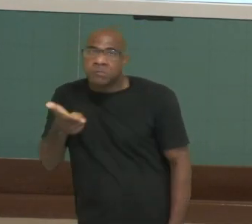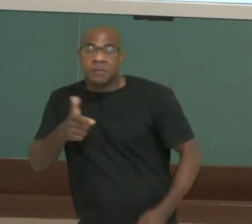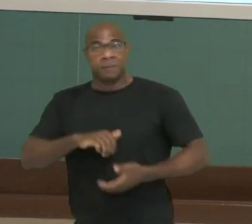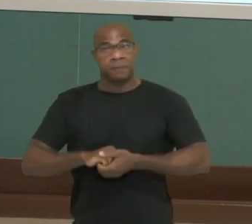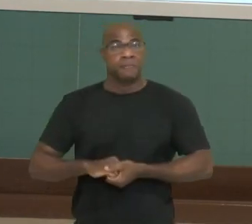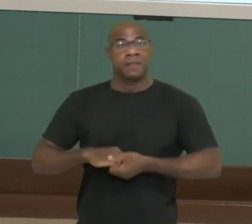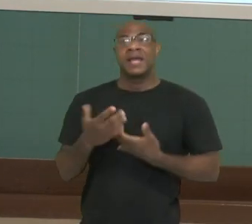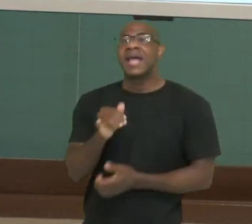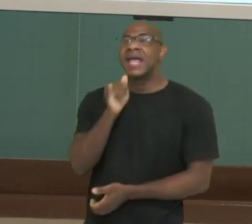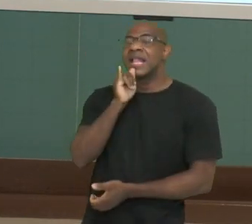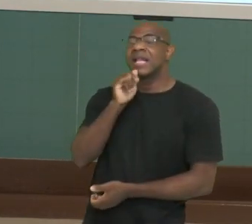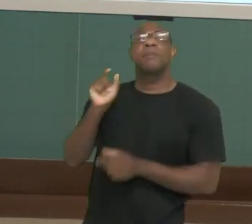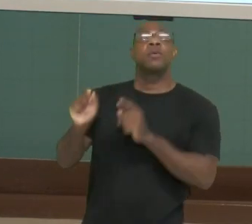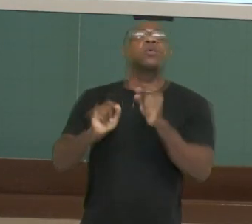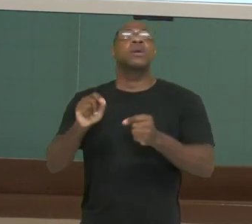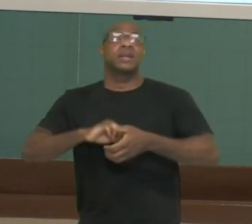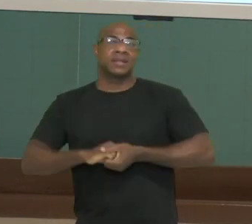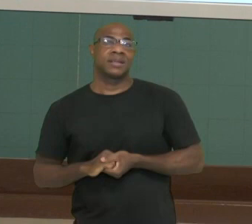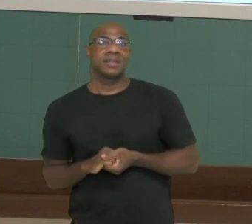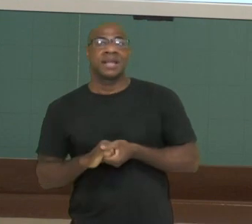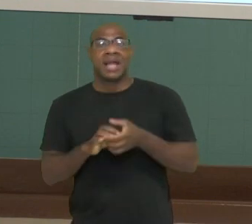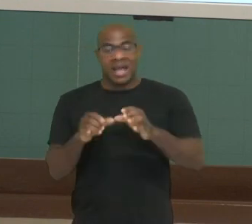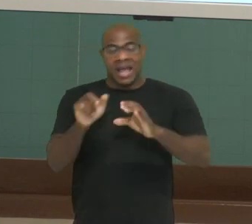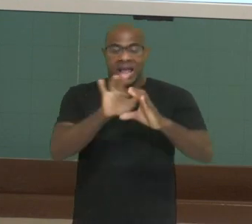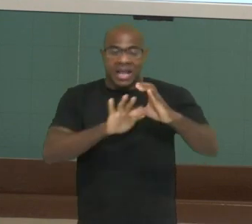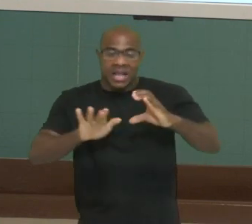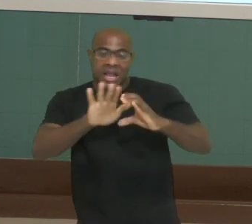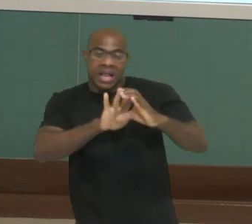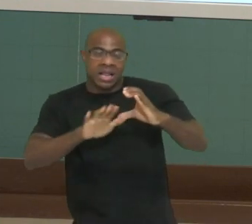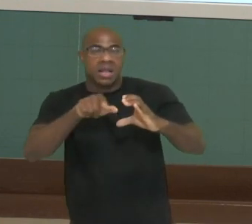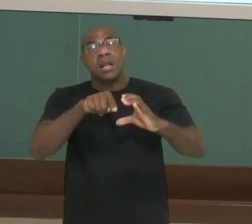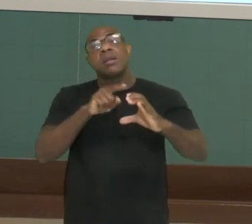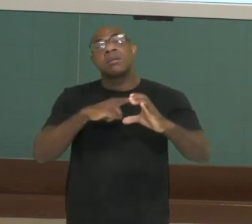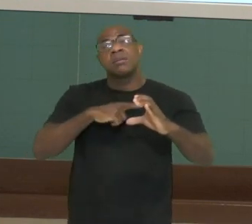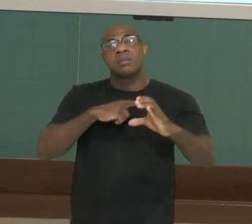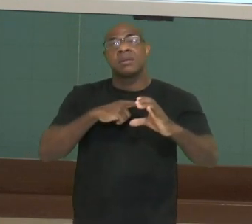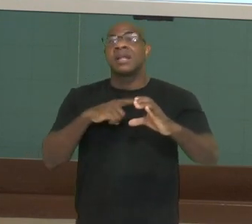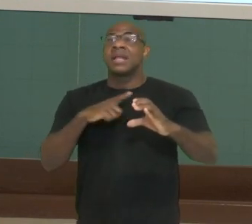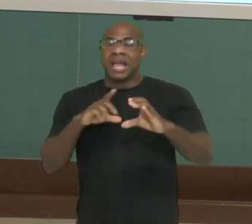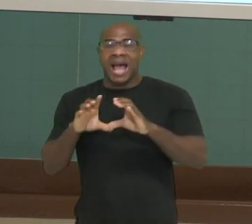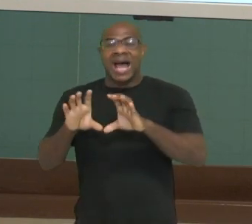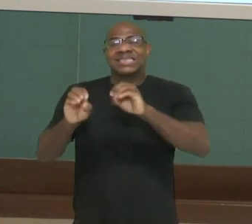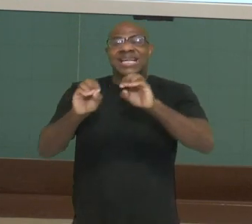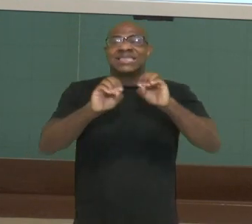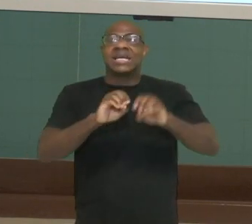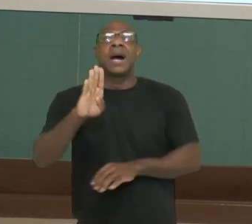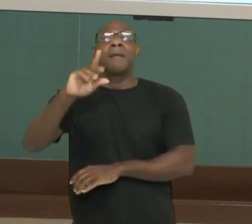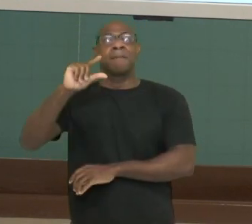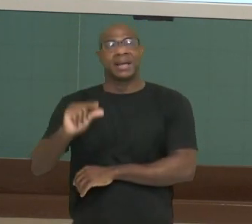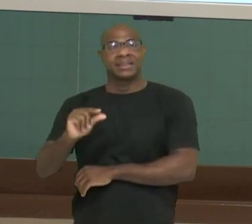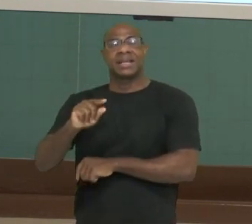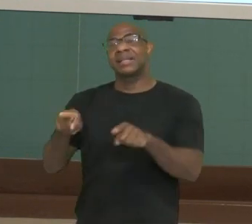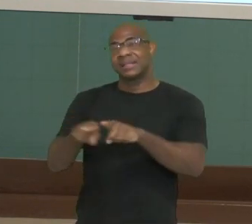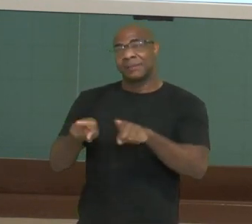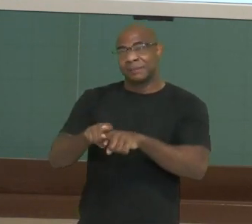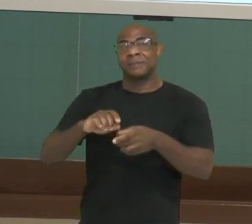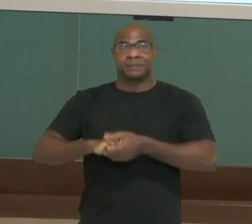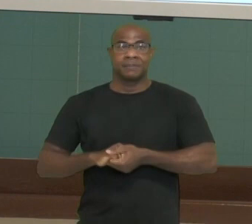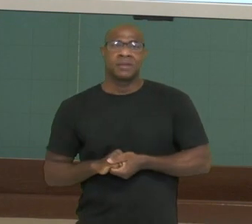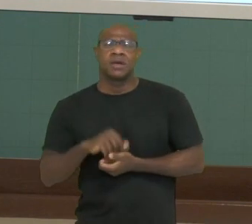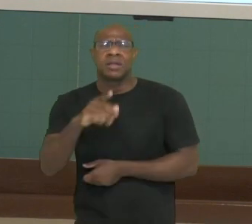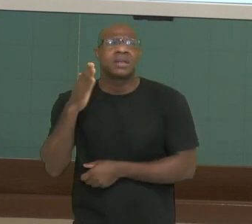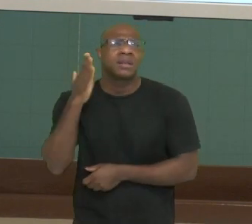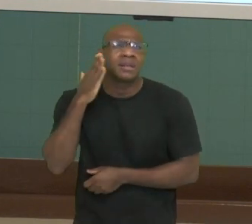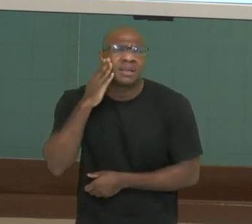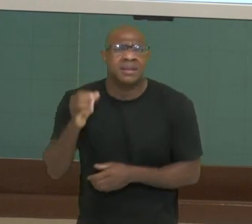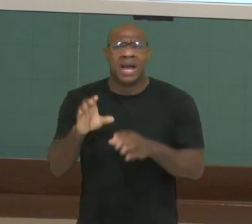Como, por exemplo, das células procariontes, nós podemos citar as bactérias e as cianobactérias. Vocês sabem quem